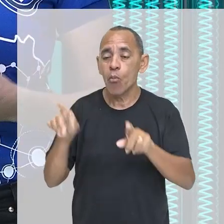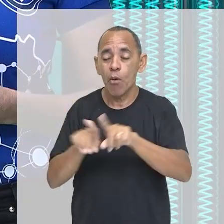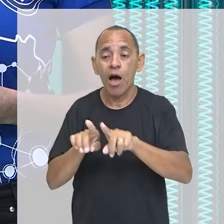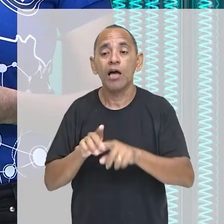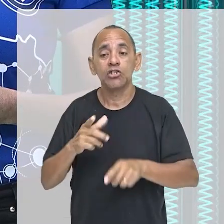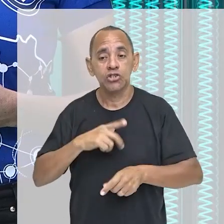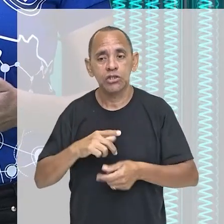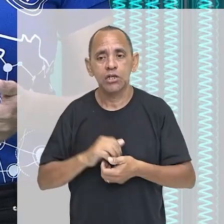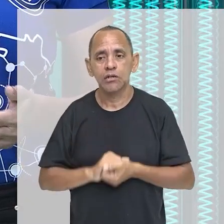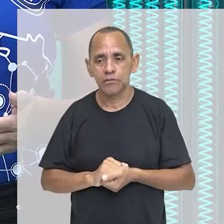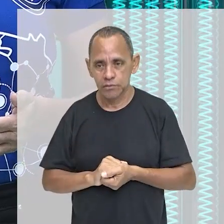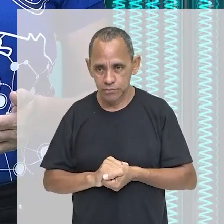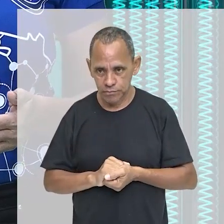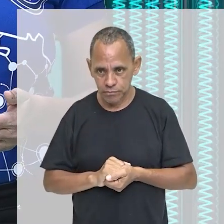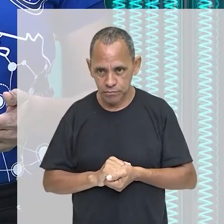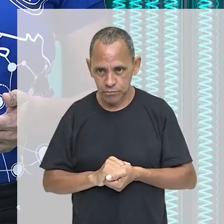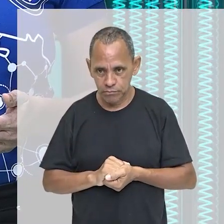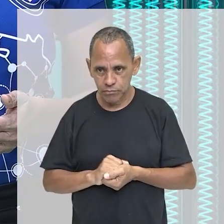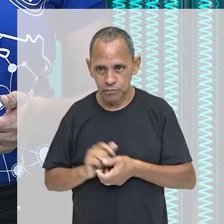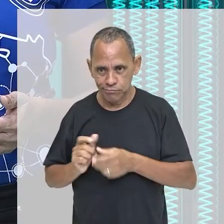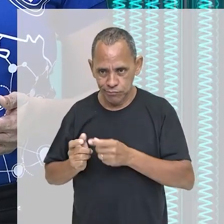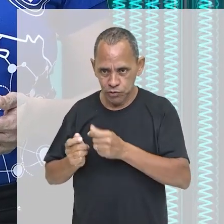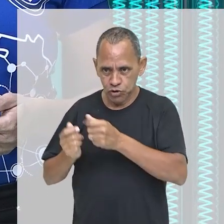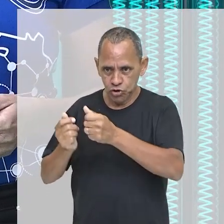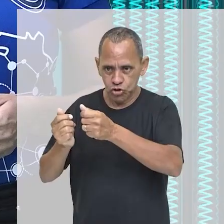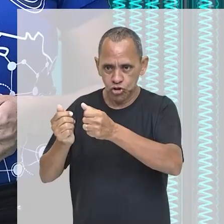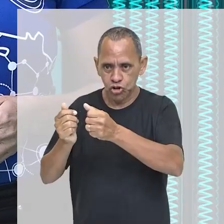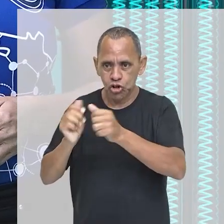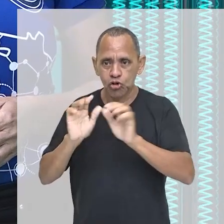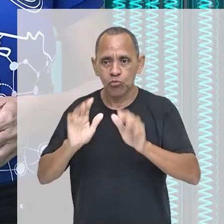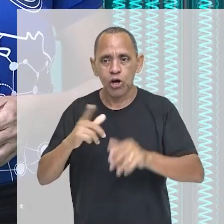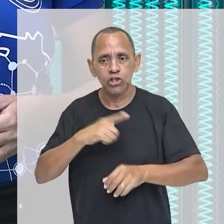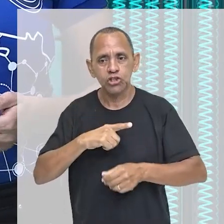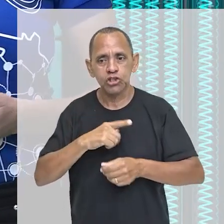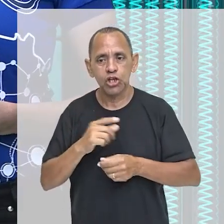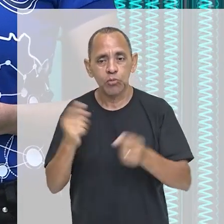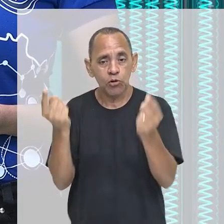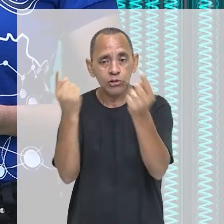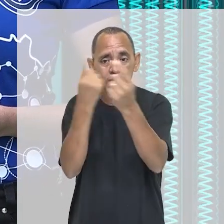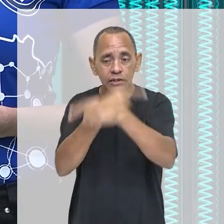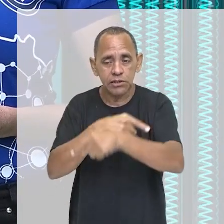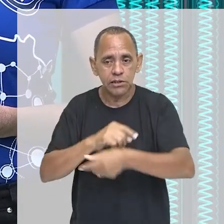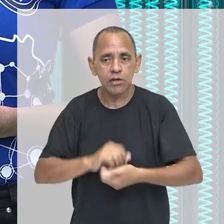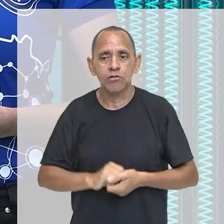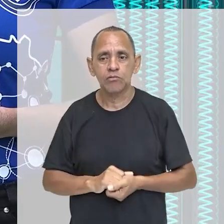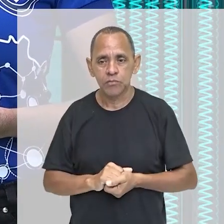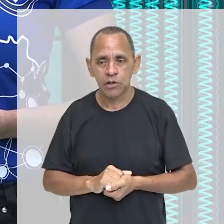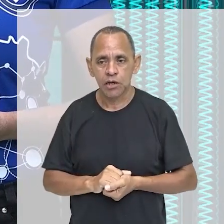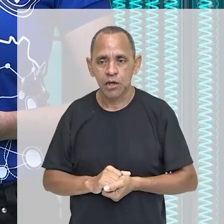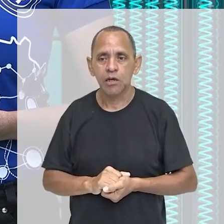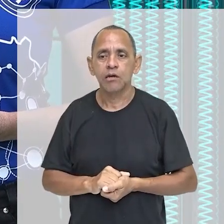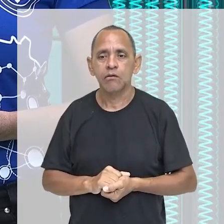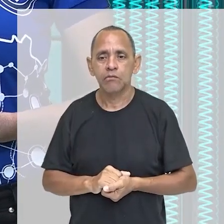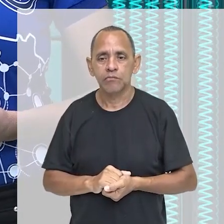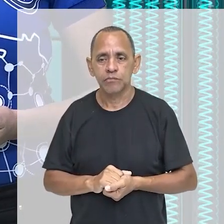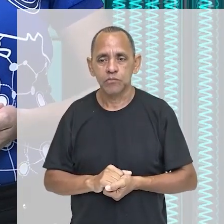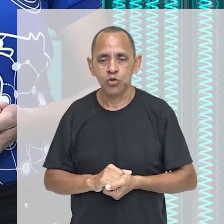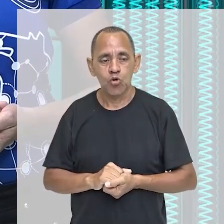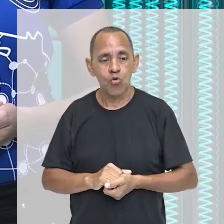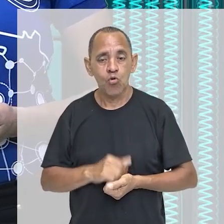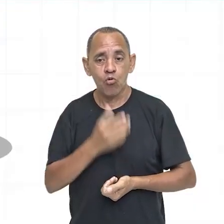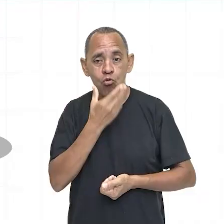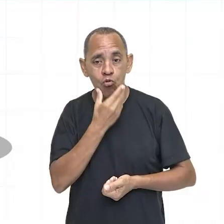contraste, oposição. Ok? Anotaram aí? Vamos ver mais um outro tipo de conjunção, de linking